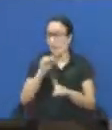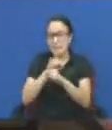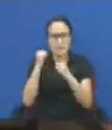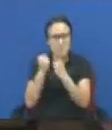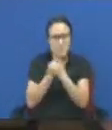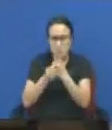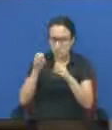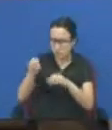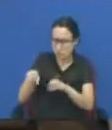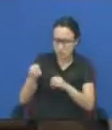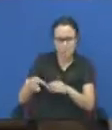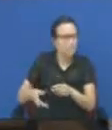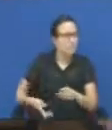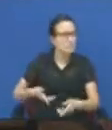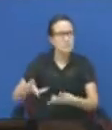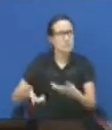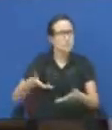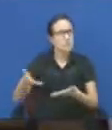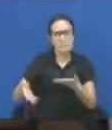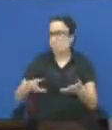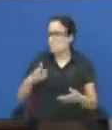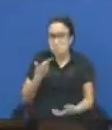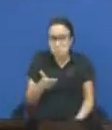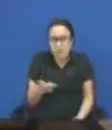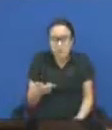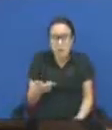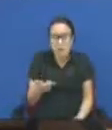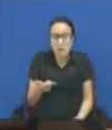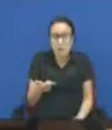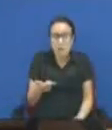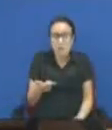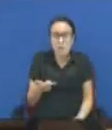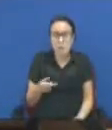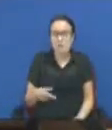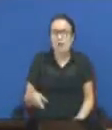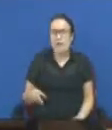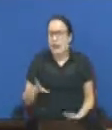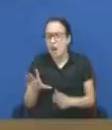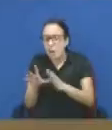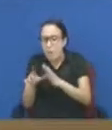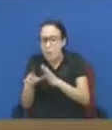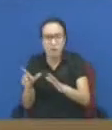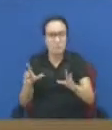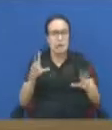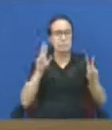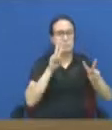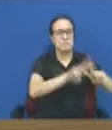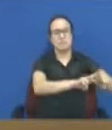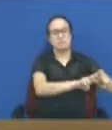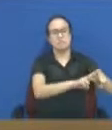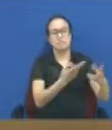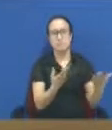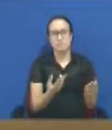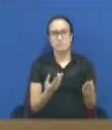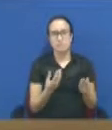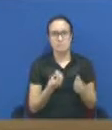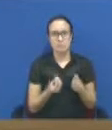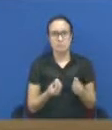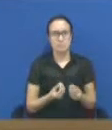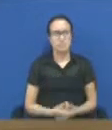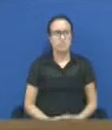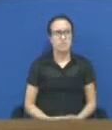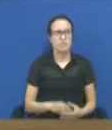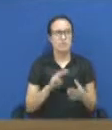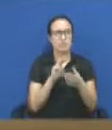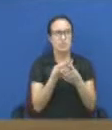tal da dosimetria. O menino comete um delito leve, joga ele na FEBEM. A Câmara Municipal de Limeira vai dar um exemplo. Vai dar o